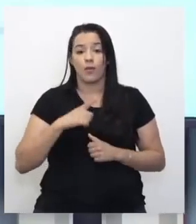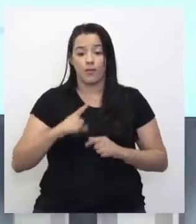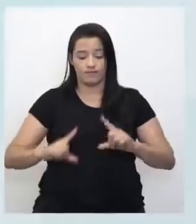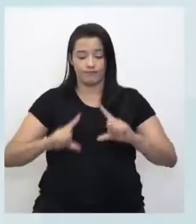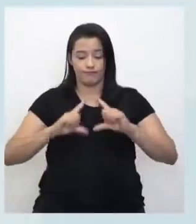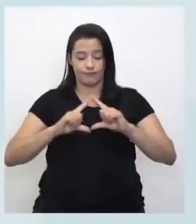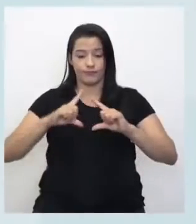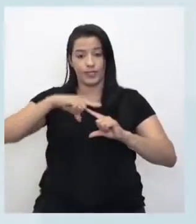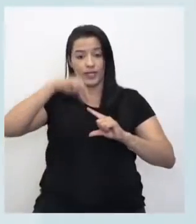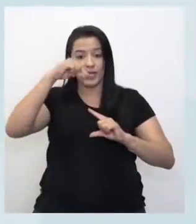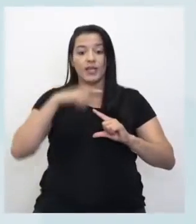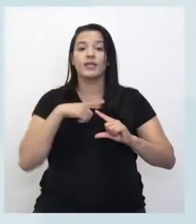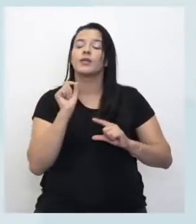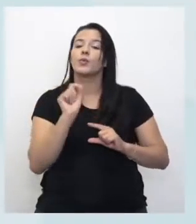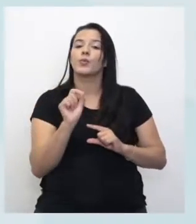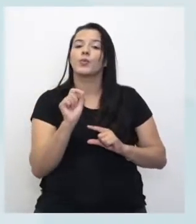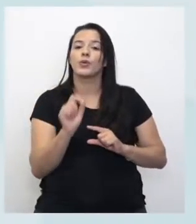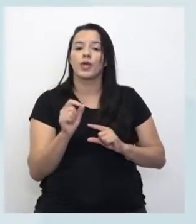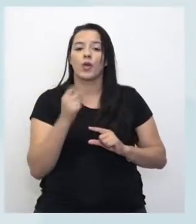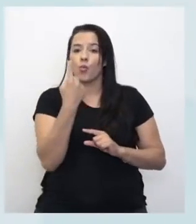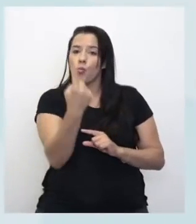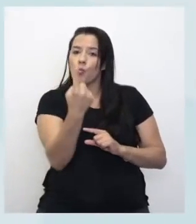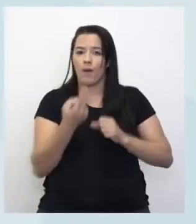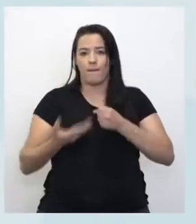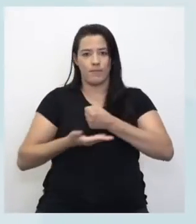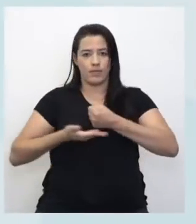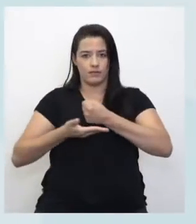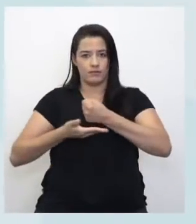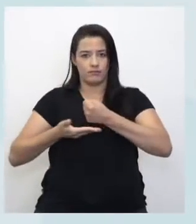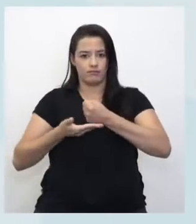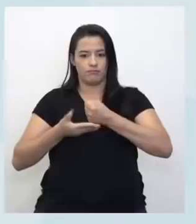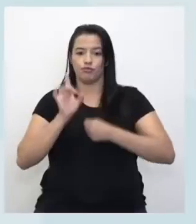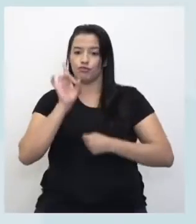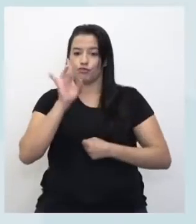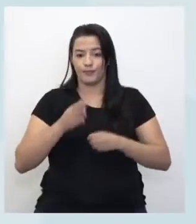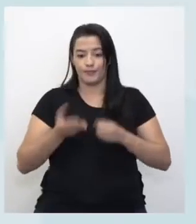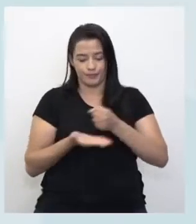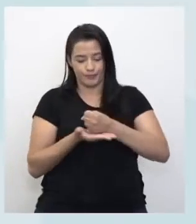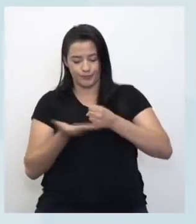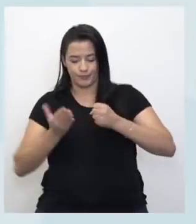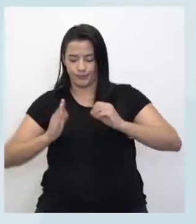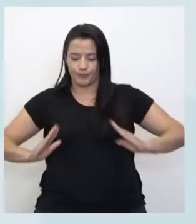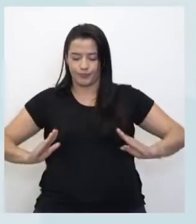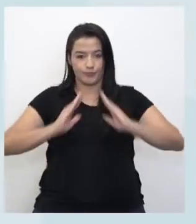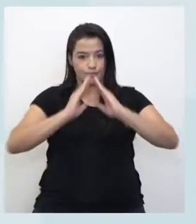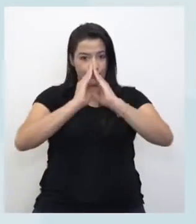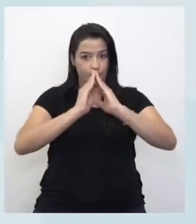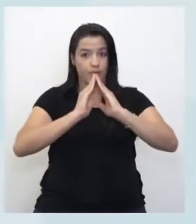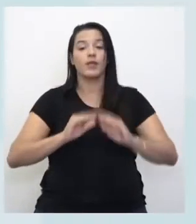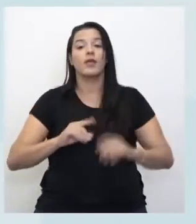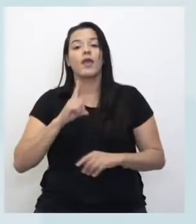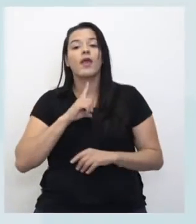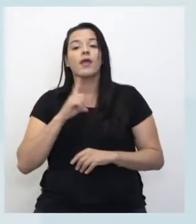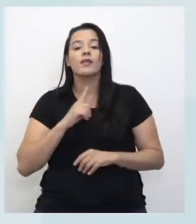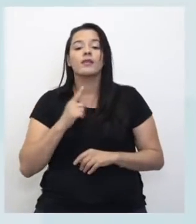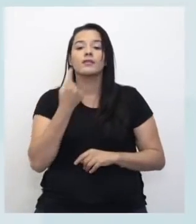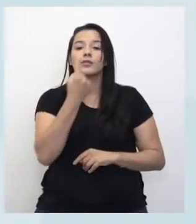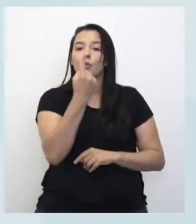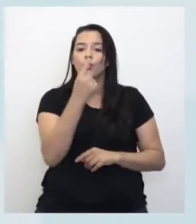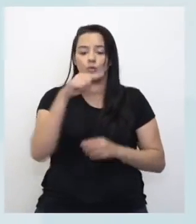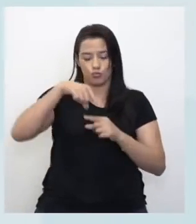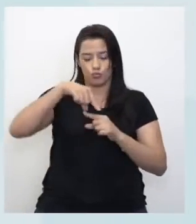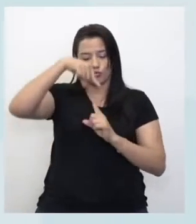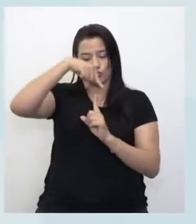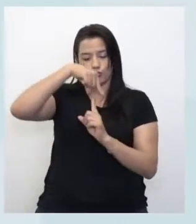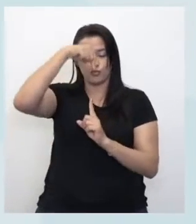tem uma base. E as arestas se encontram em um único ponto, que é